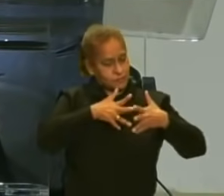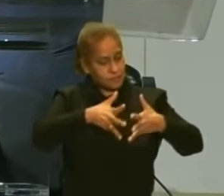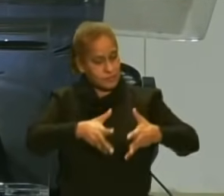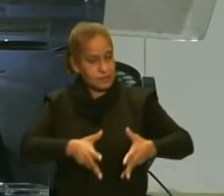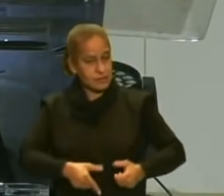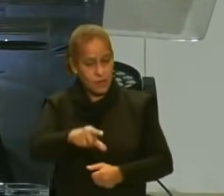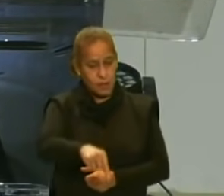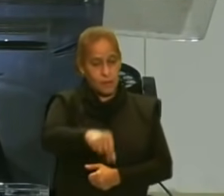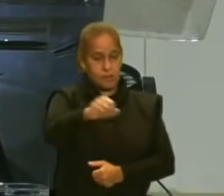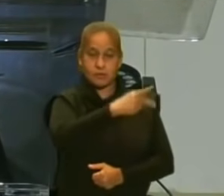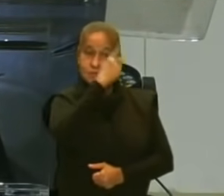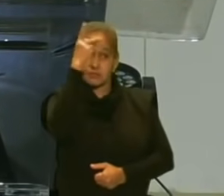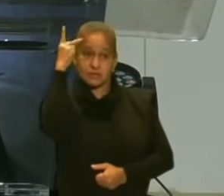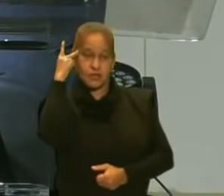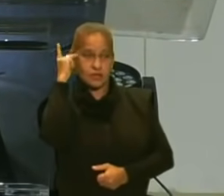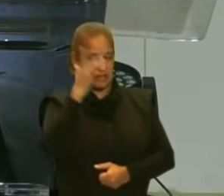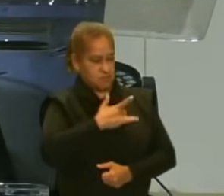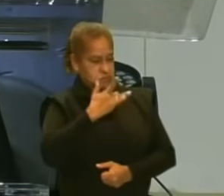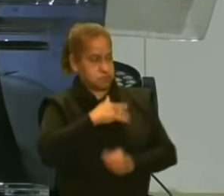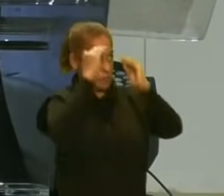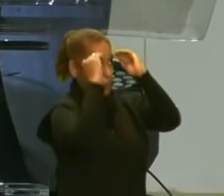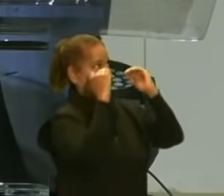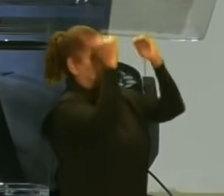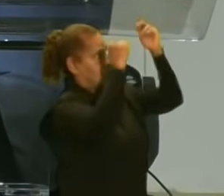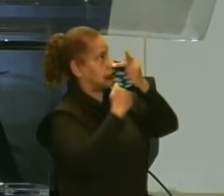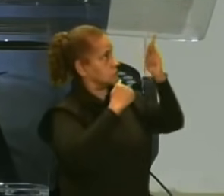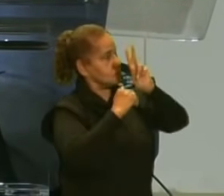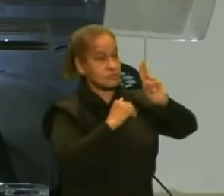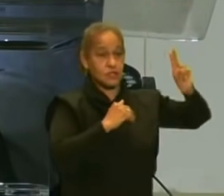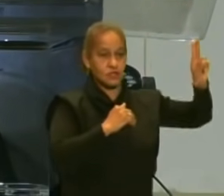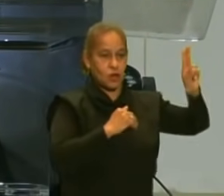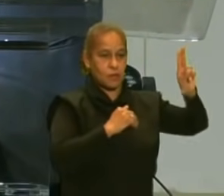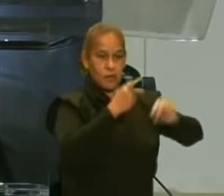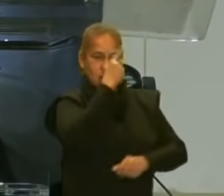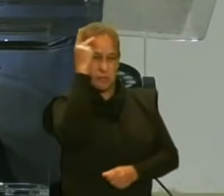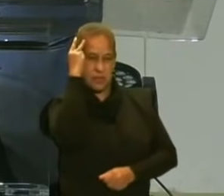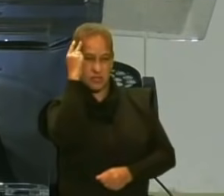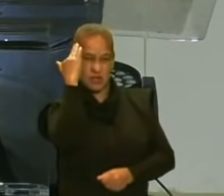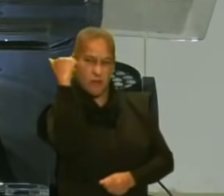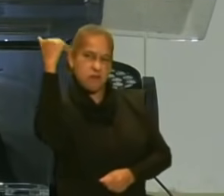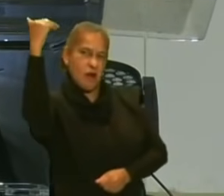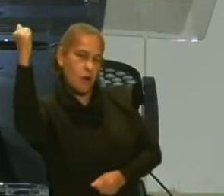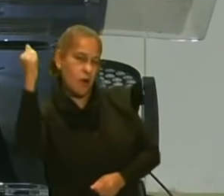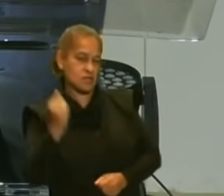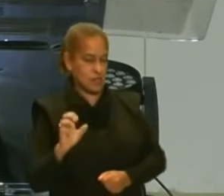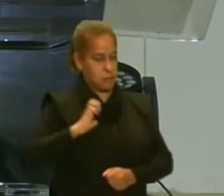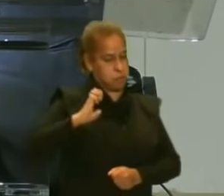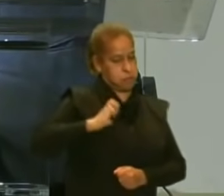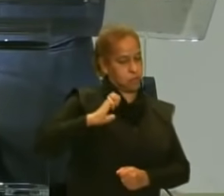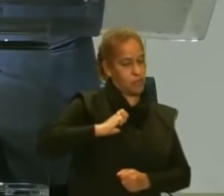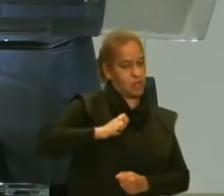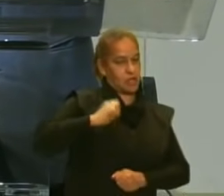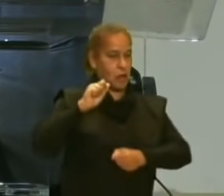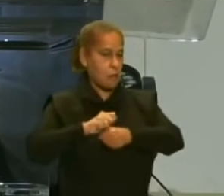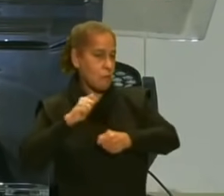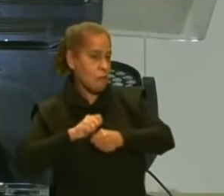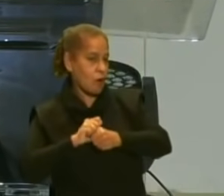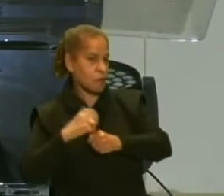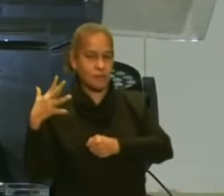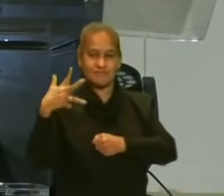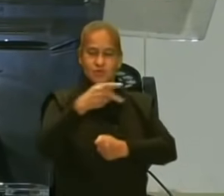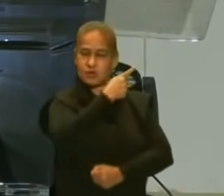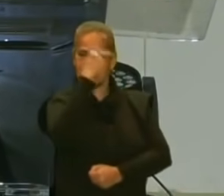que temem o teu nome, tanto pequenos como grandes, e de destruir os que destroem